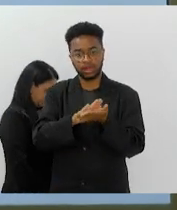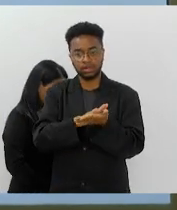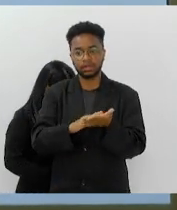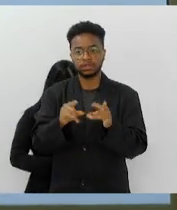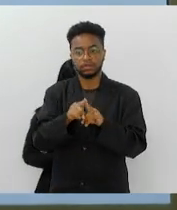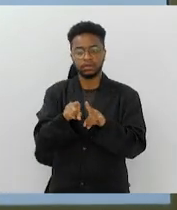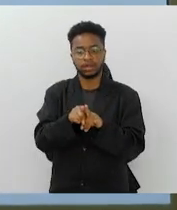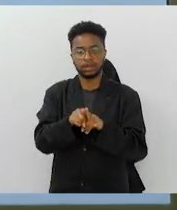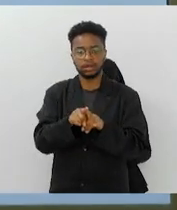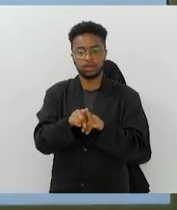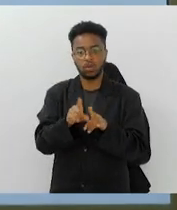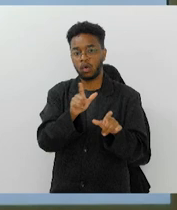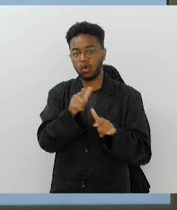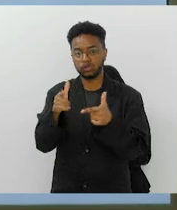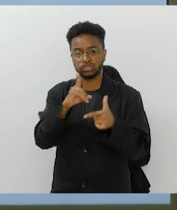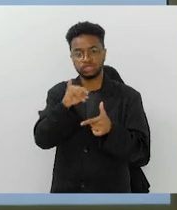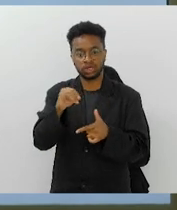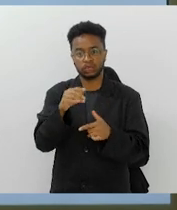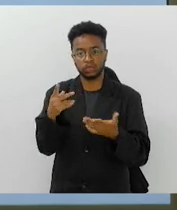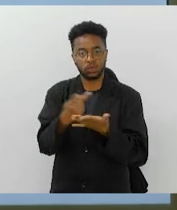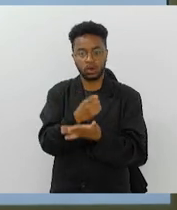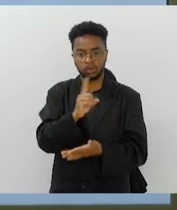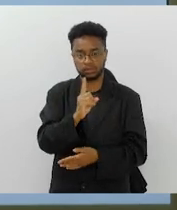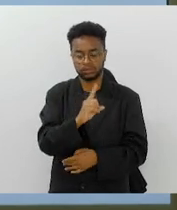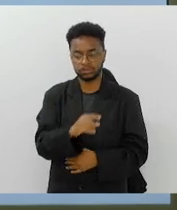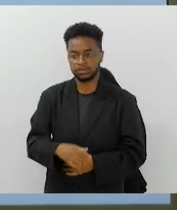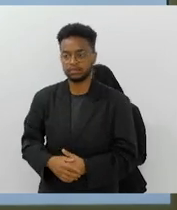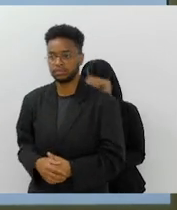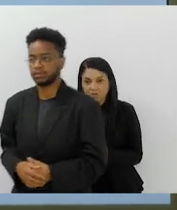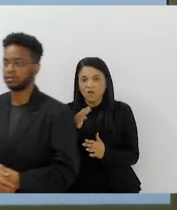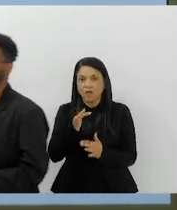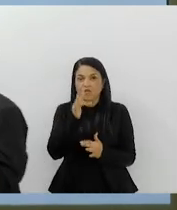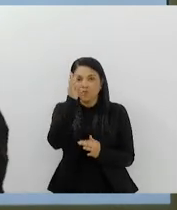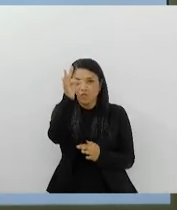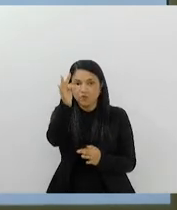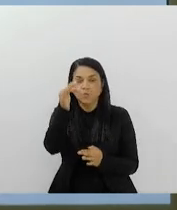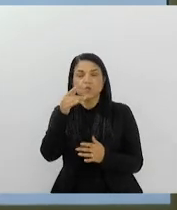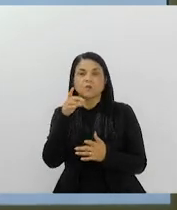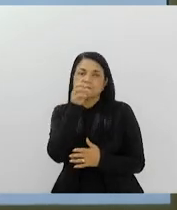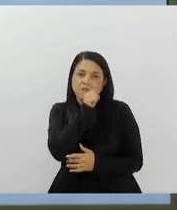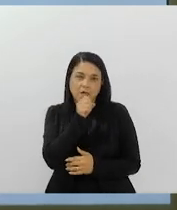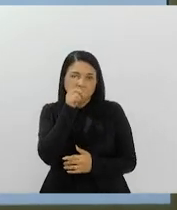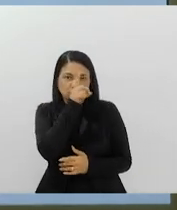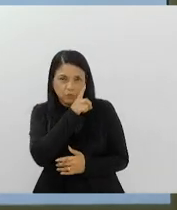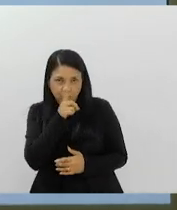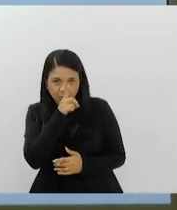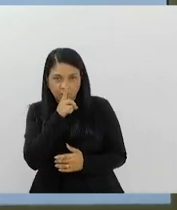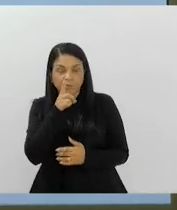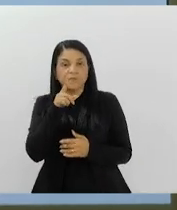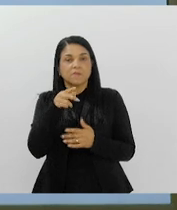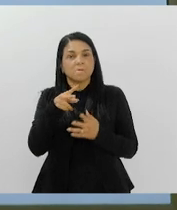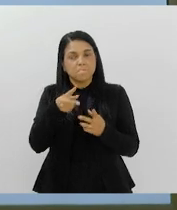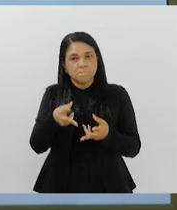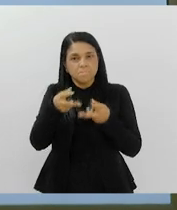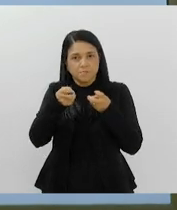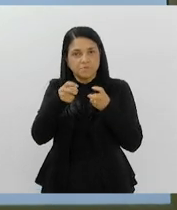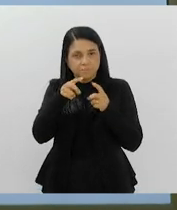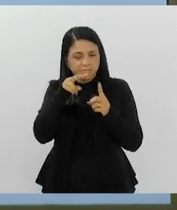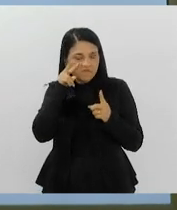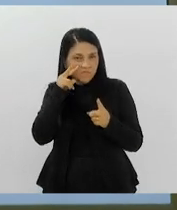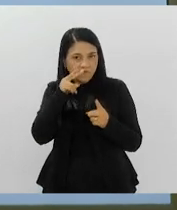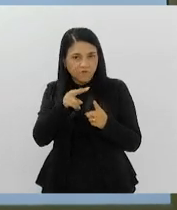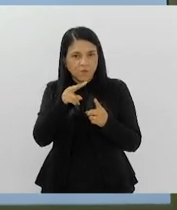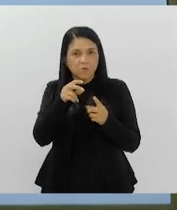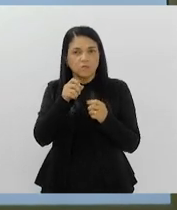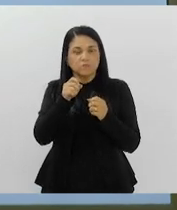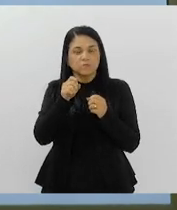é porque são dias que ainda não, né, é o futuro ou então finais de semana. E aqui a gente consegue ver quais foram os alertas,